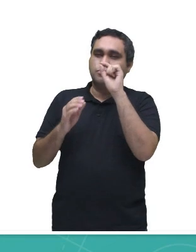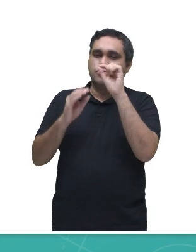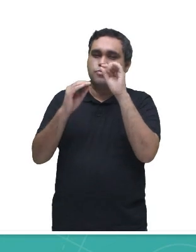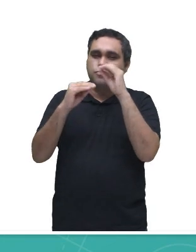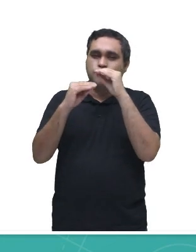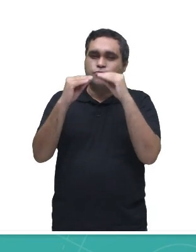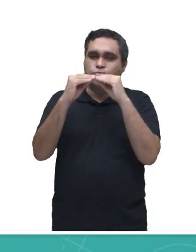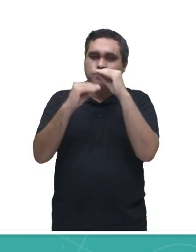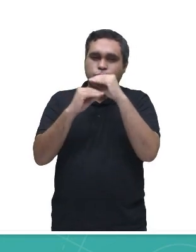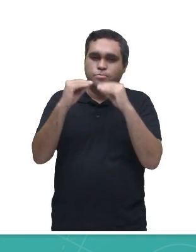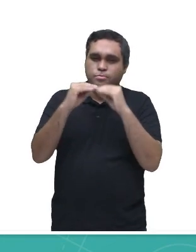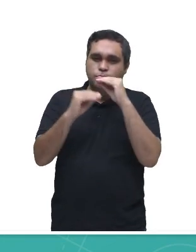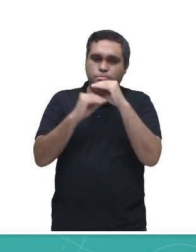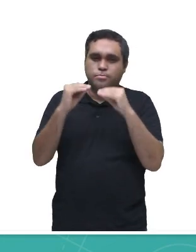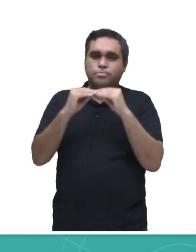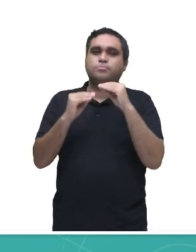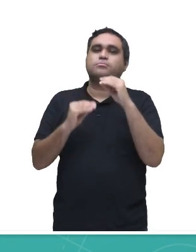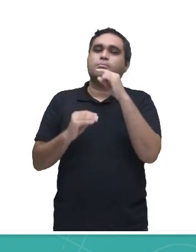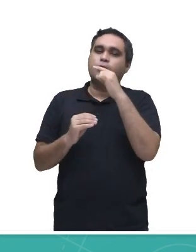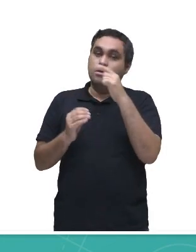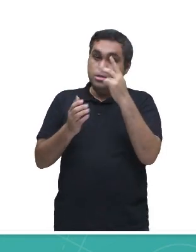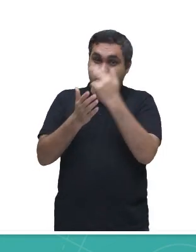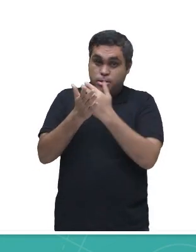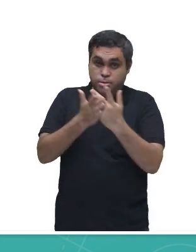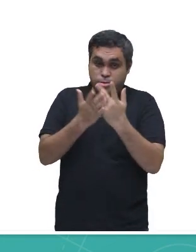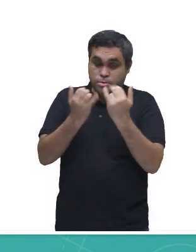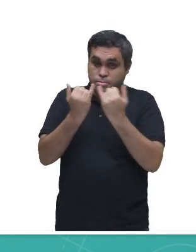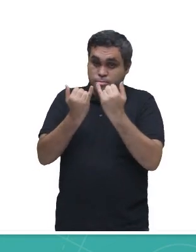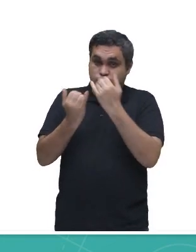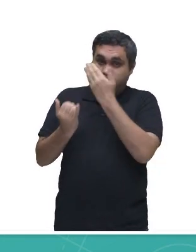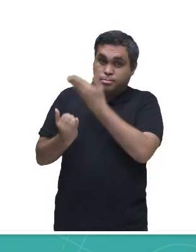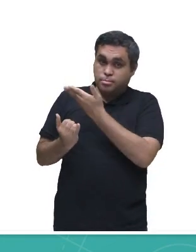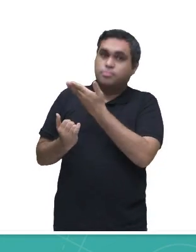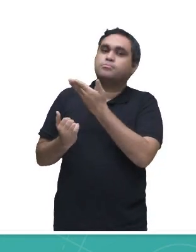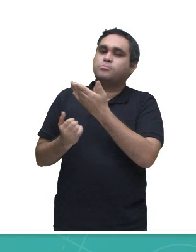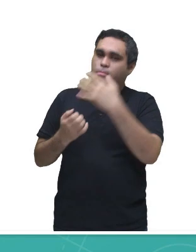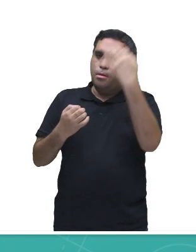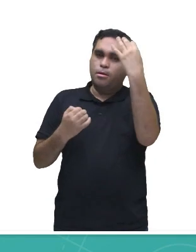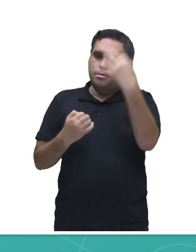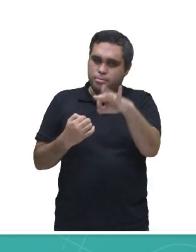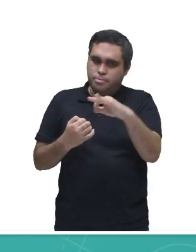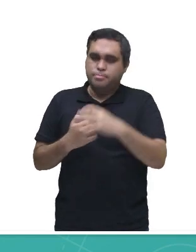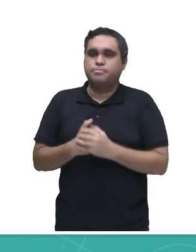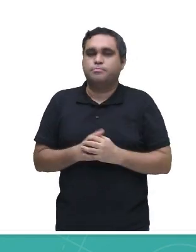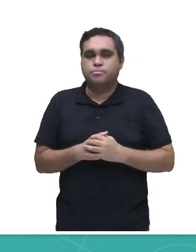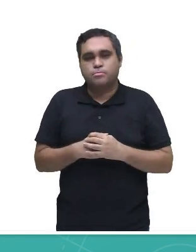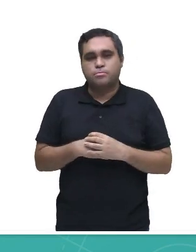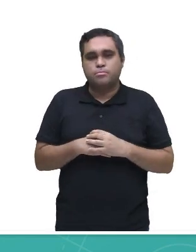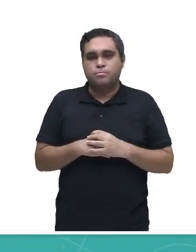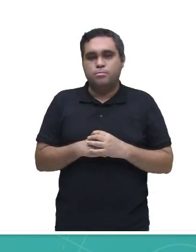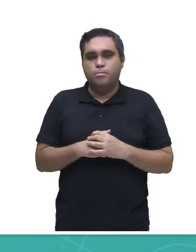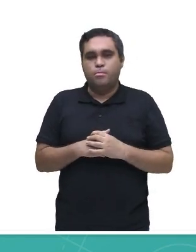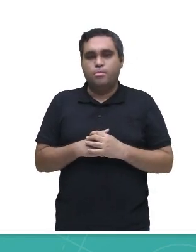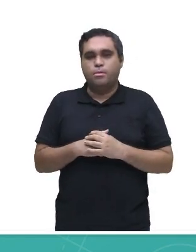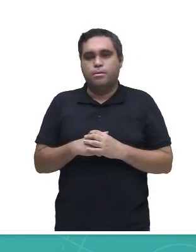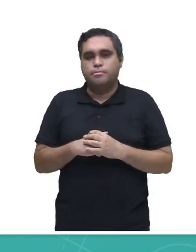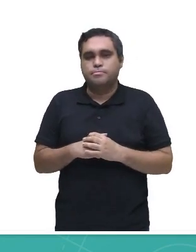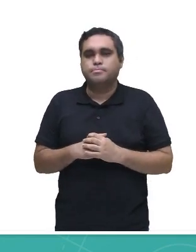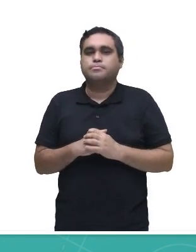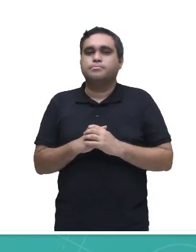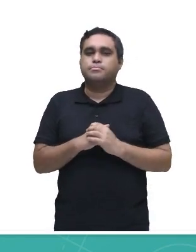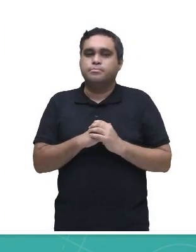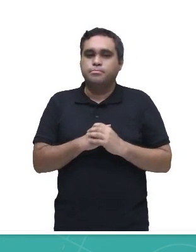outro. Então, se você desenhou algo parecido com isso, você acertou. Aqui você vai ter os